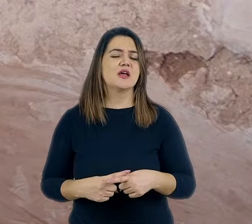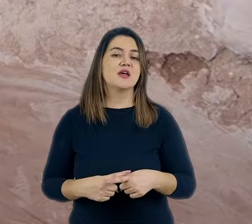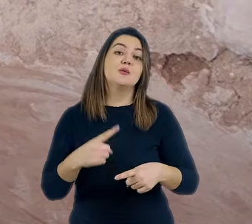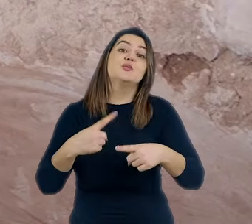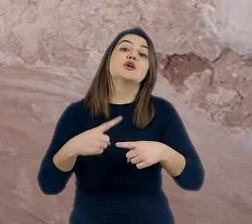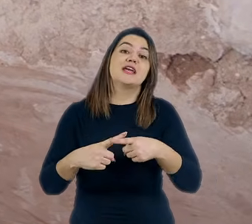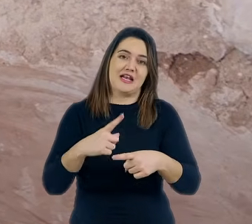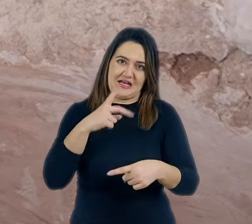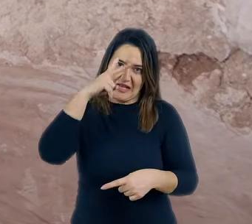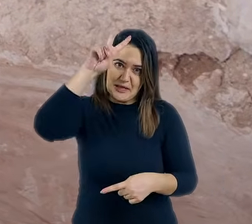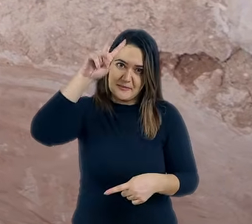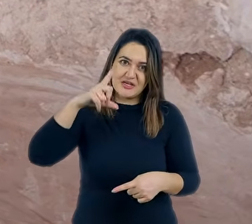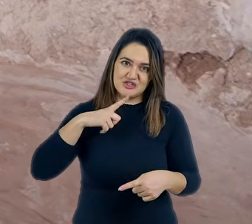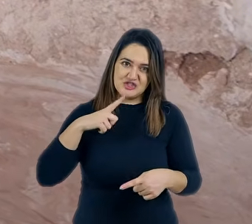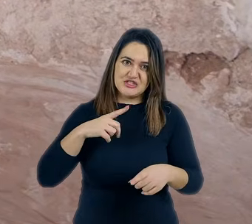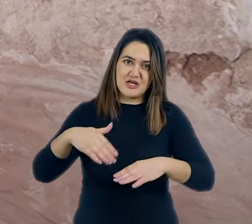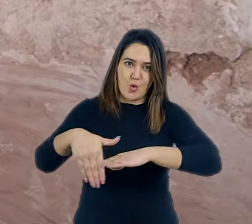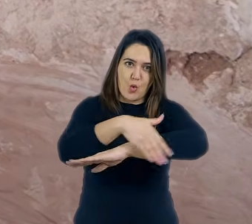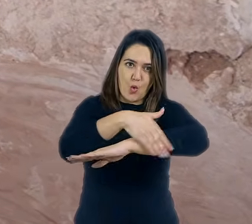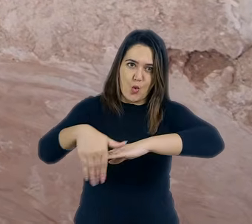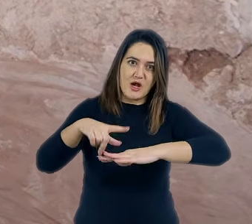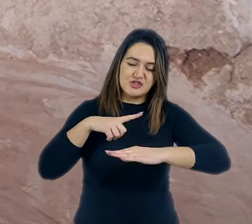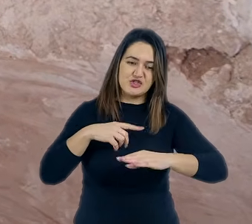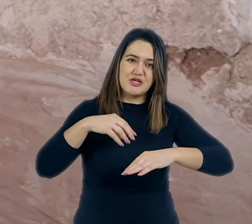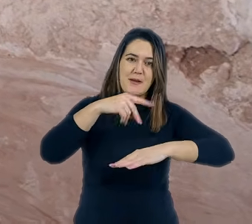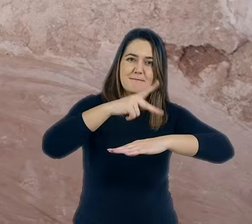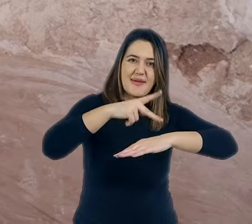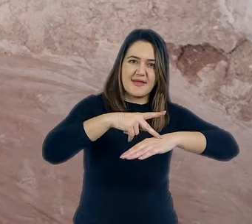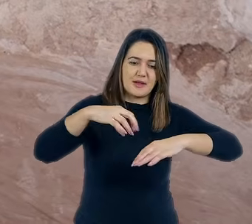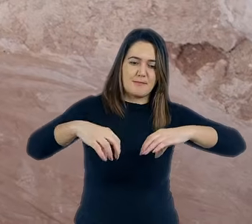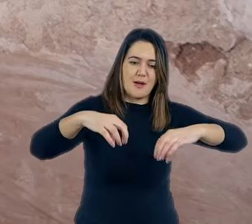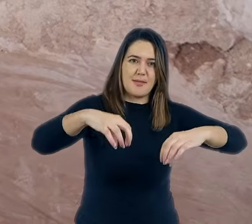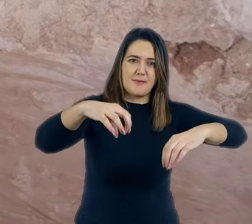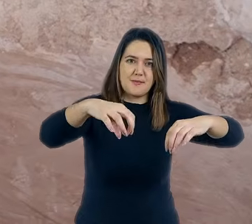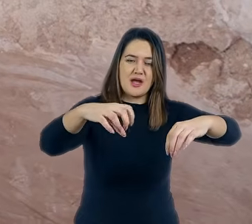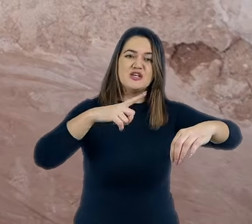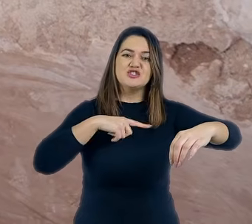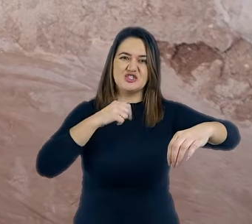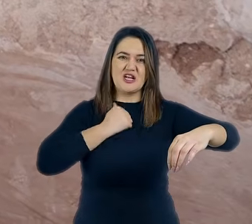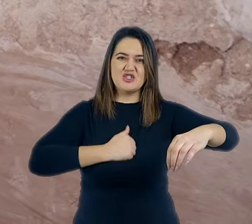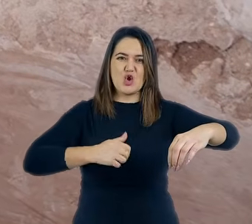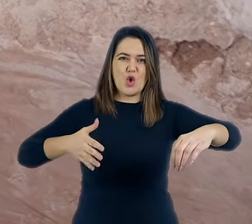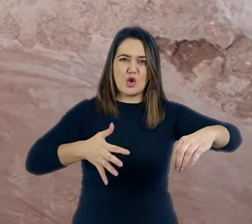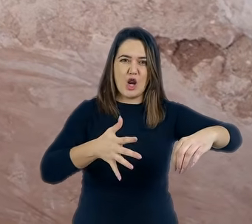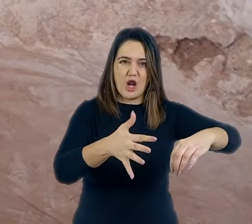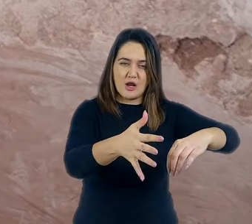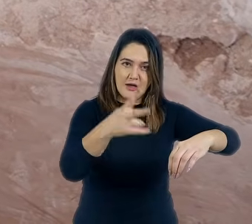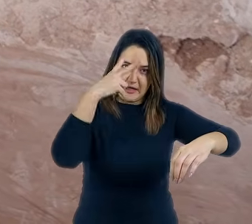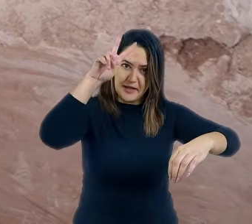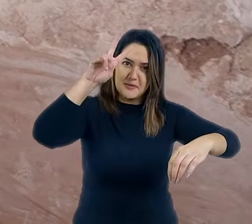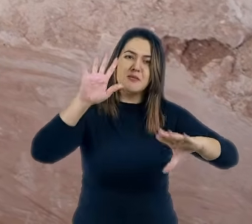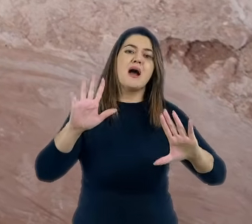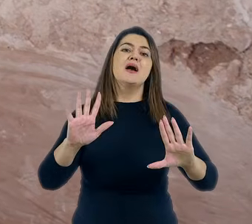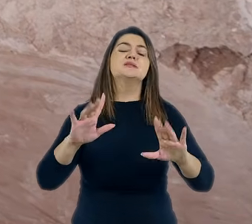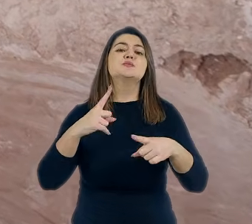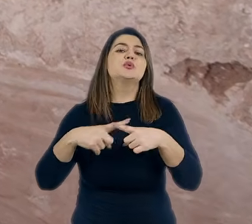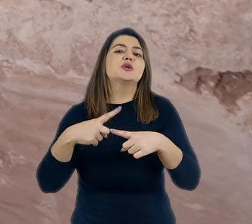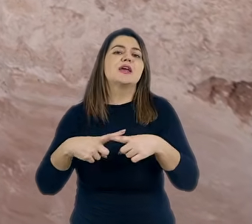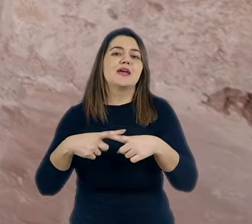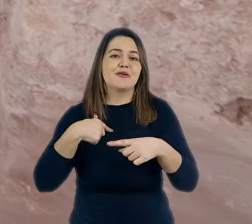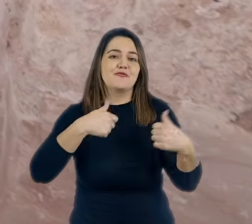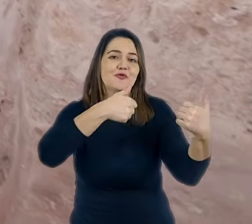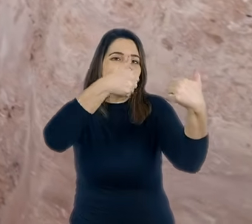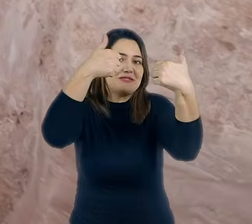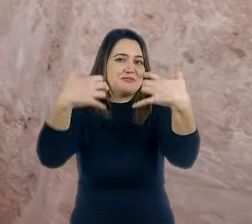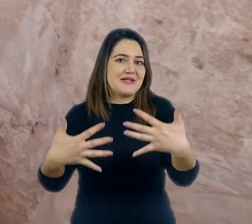o esgoto está lá fora, não há nenhuma canalização aqui. Era uma latrina que nunca foi usada. Qual seria a explicação